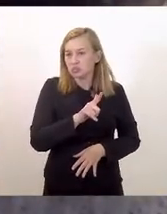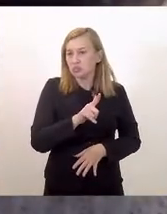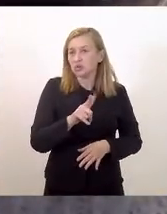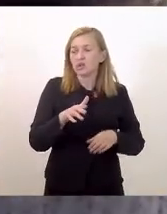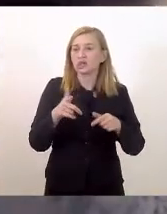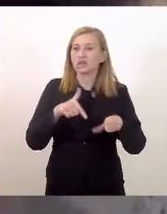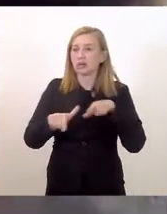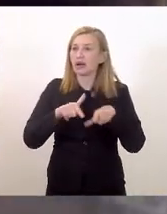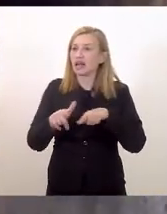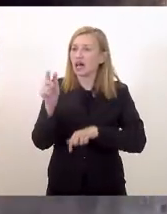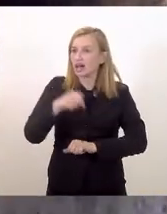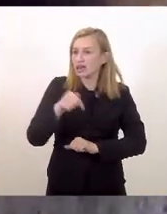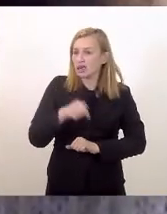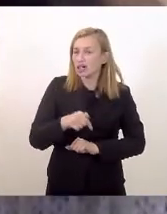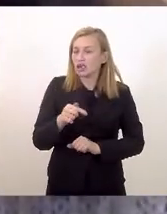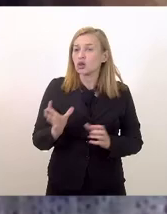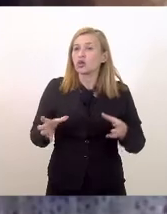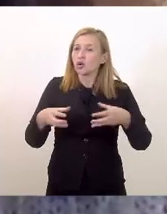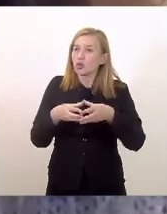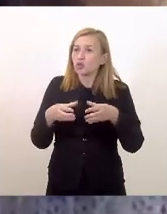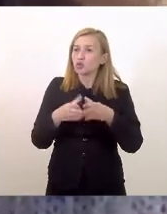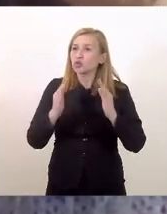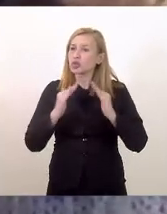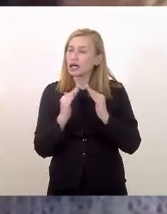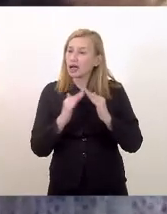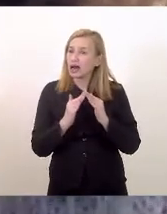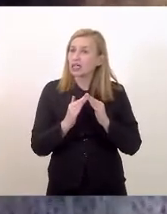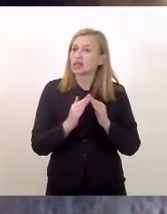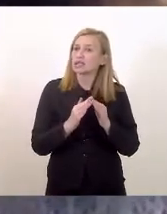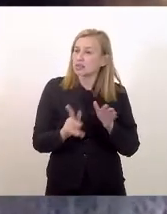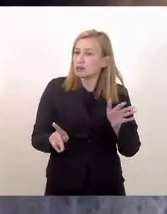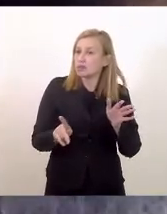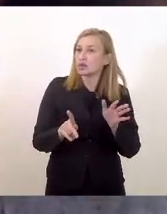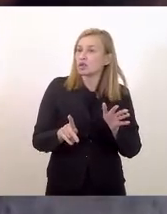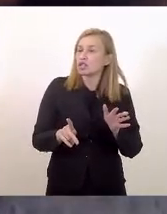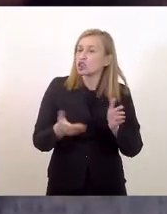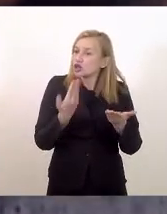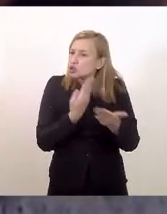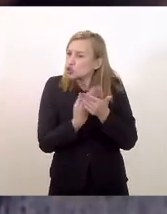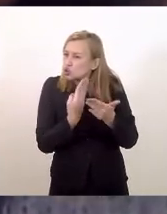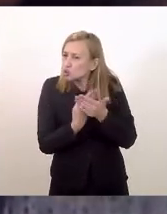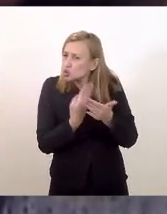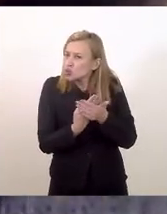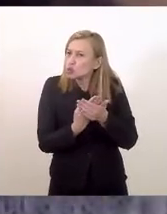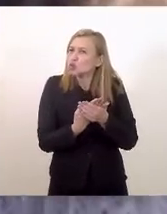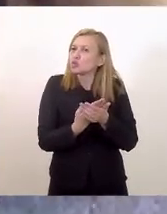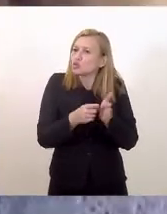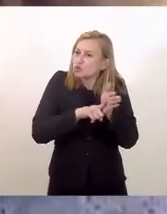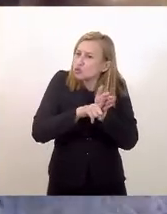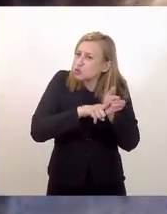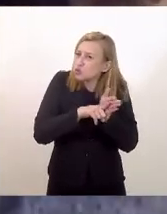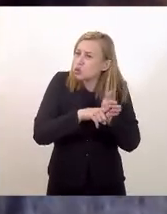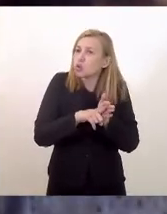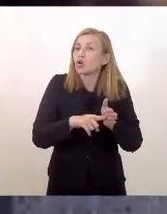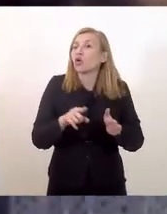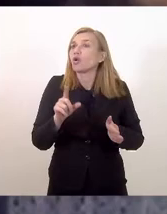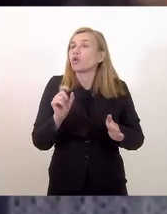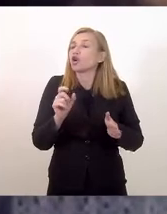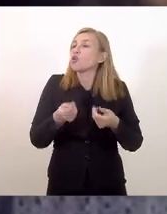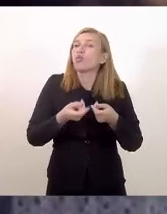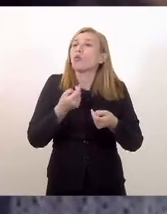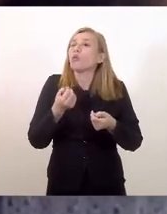trabalhar aqui para o conjunto da casa, parte do que foi esse estudo, do que foi esse levantamento e do que foi um